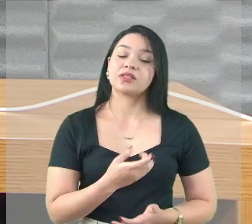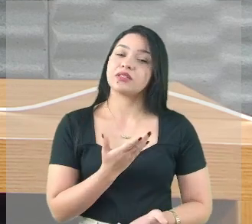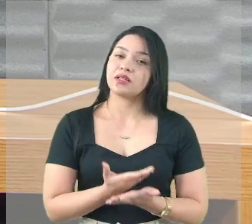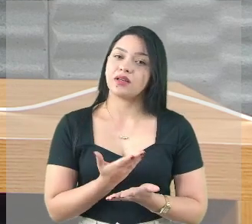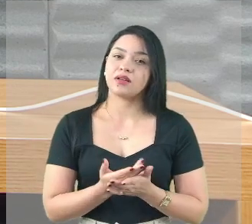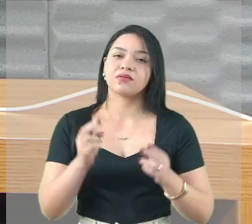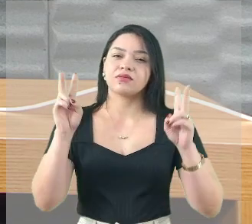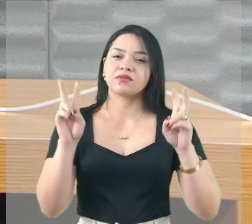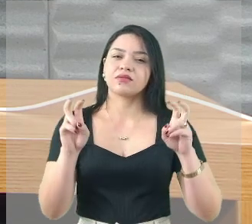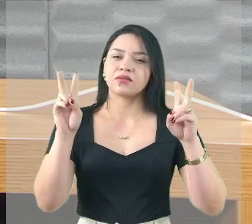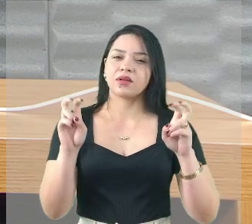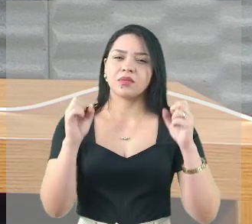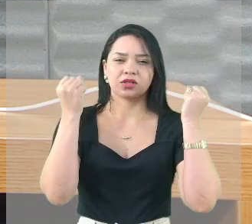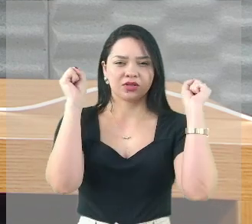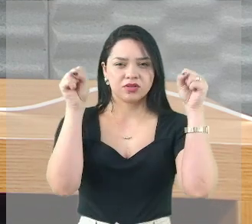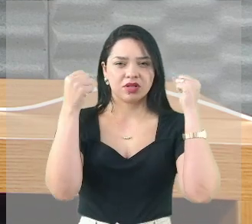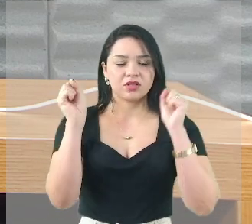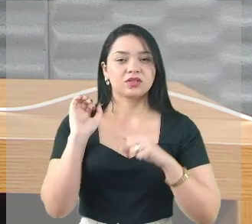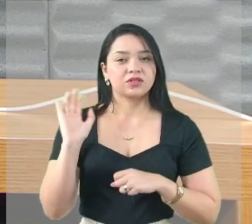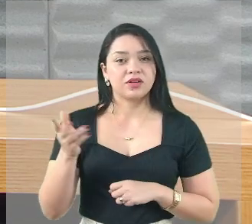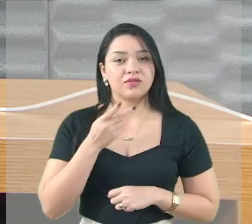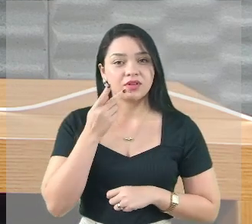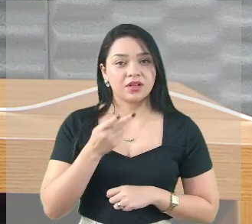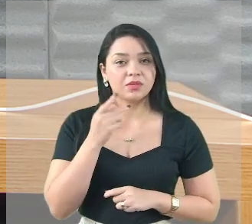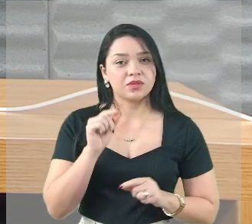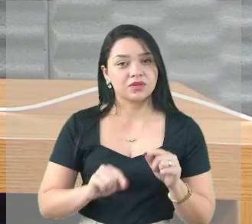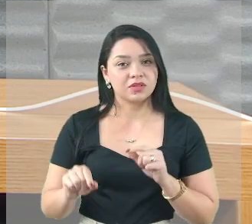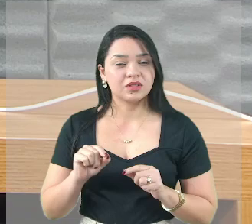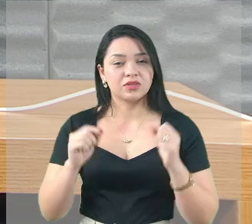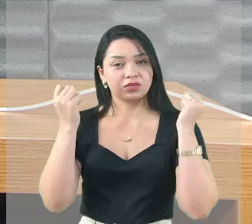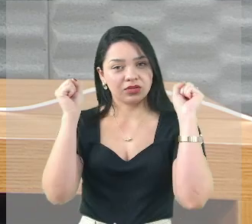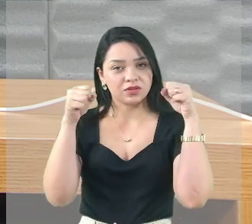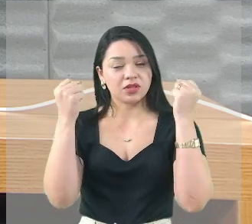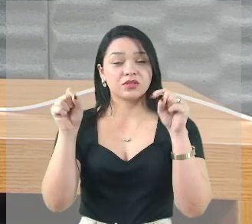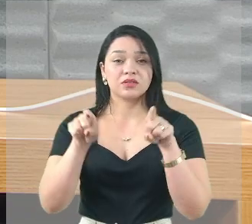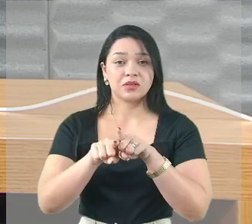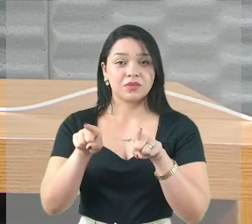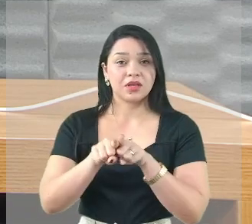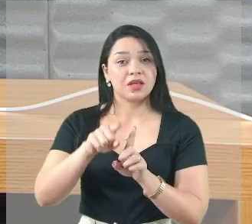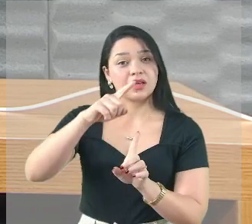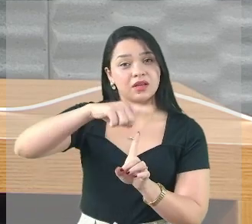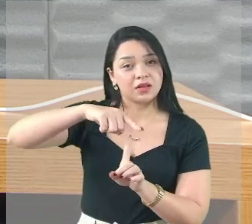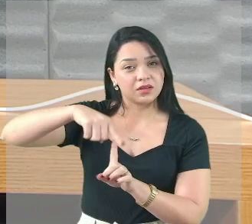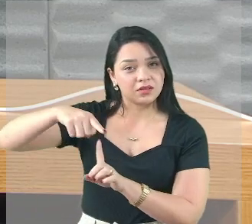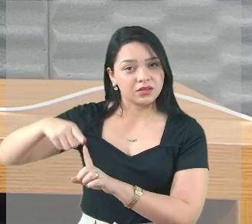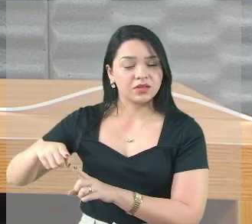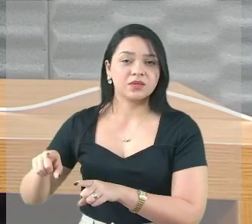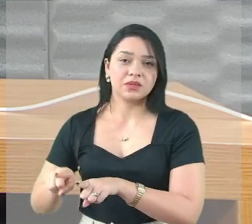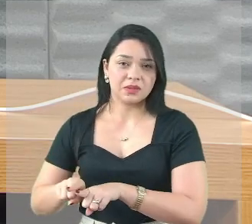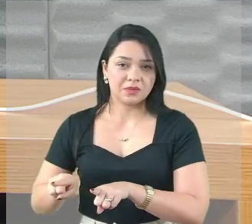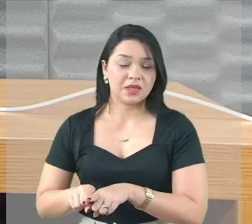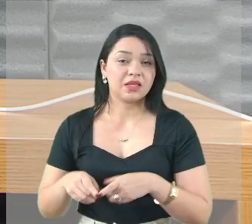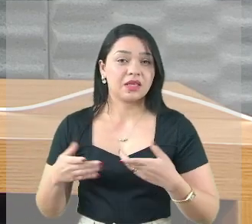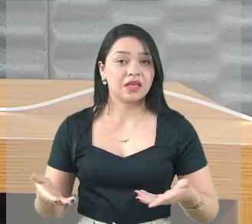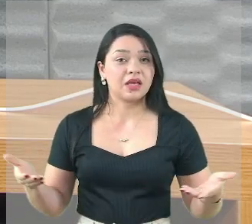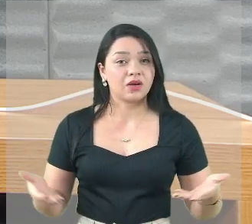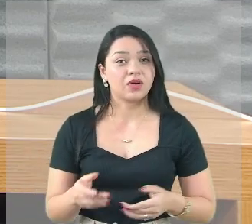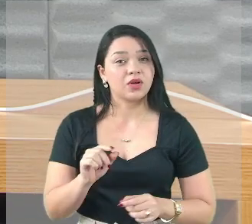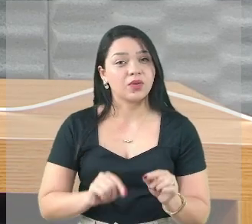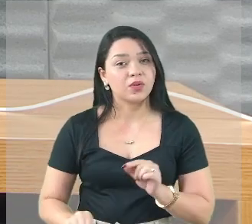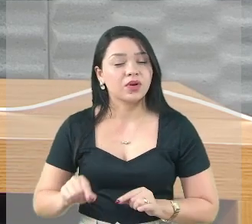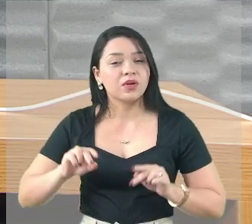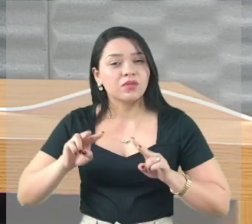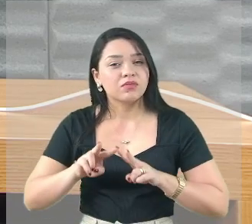aqui sobre ginástica. Já falei dos fundamentos da ginástica, já trouxemos também a classificação da ginástica e agora nós iremos falar aqui